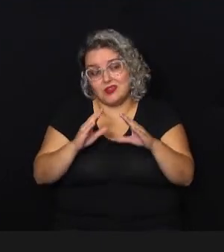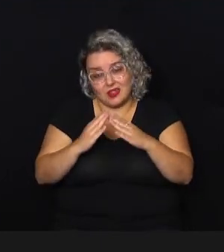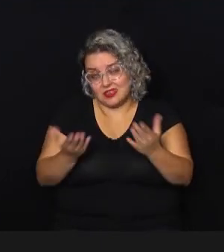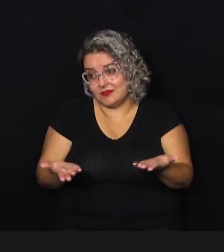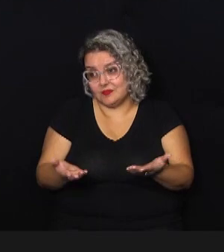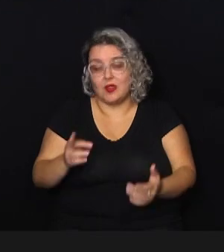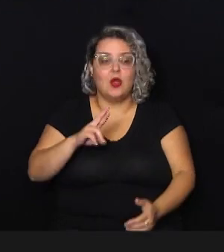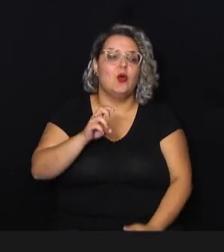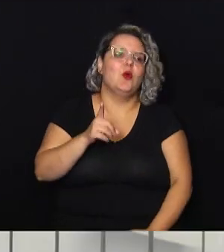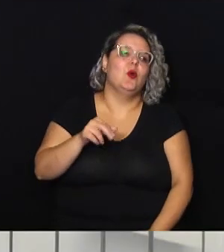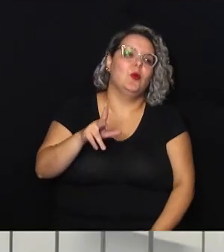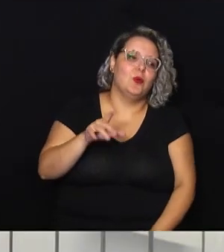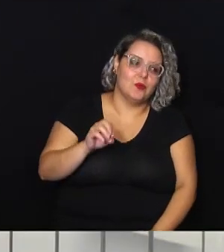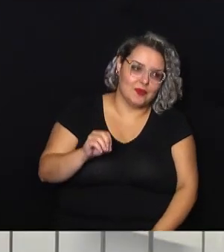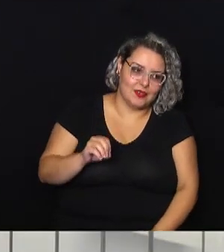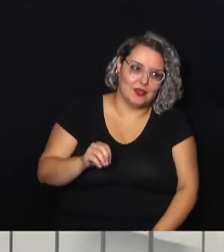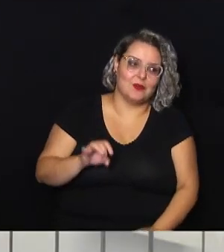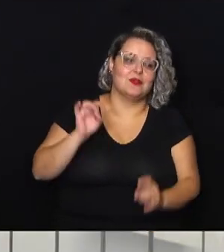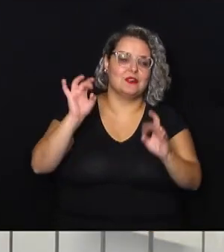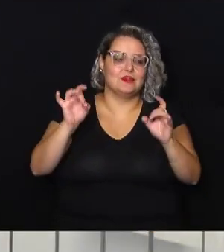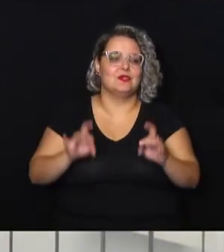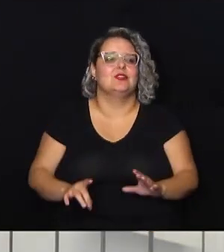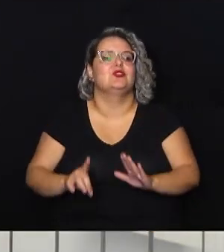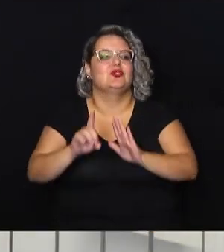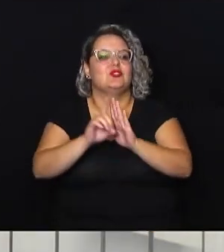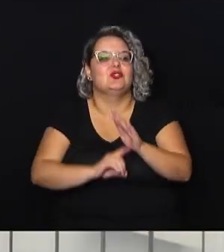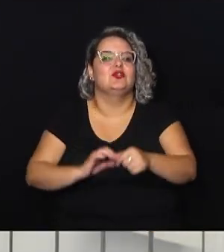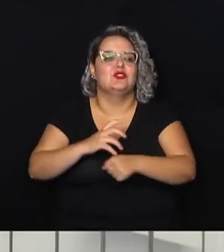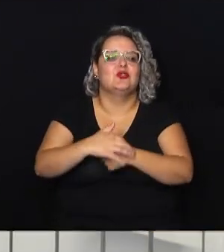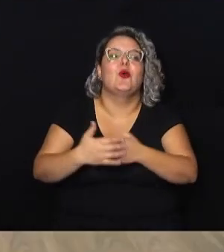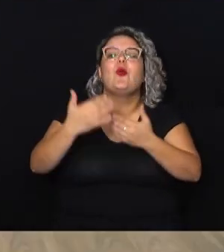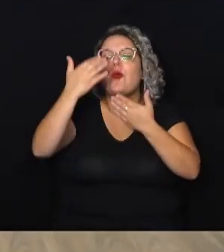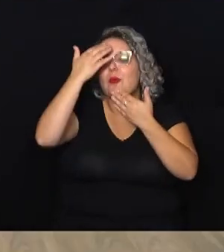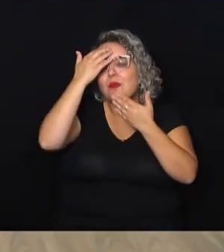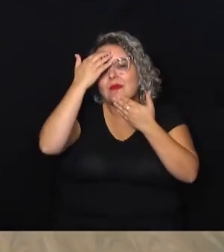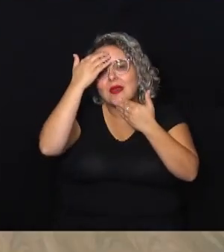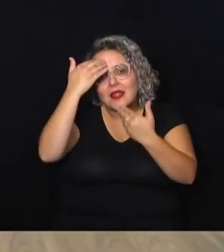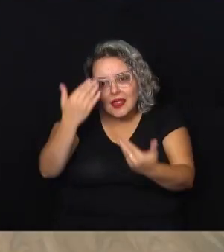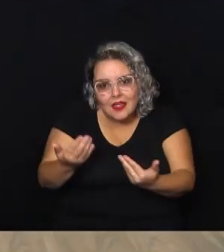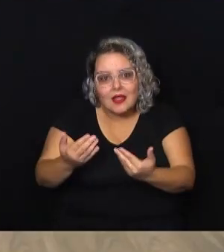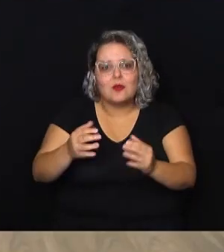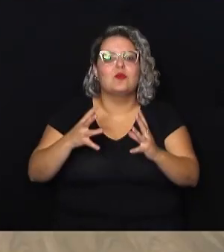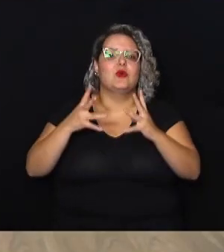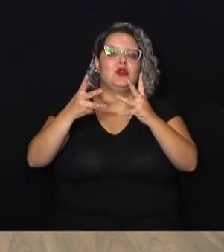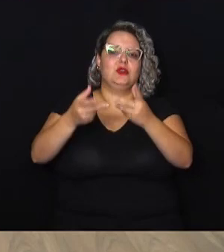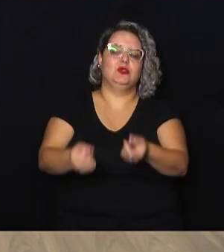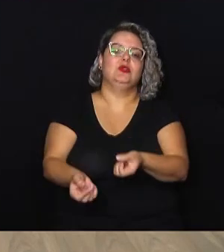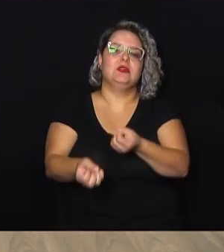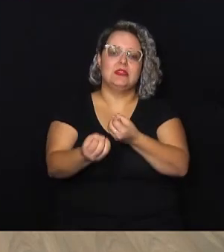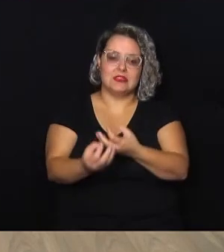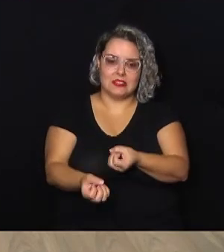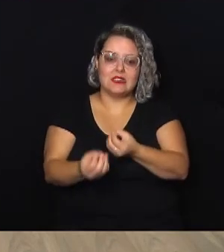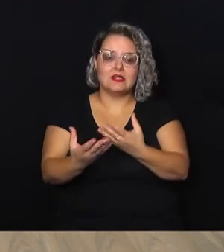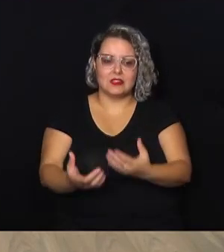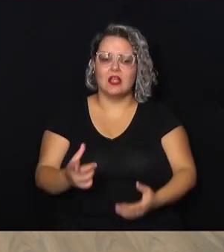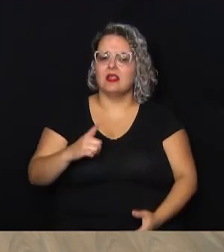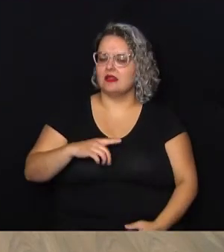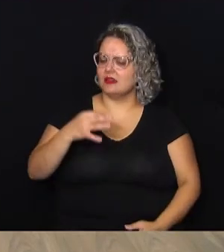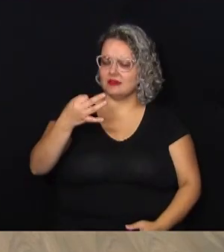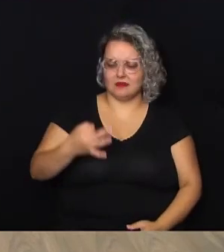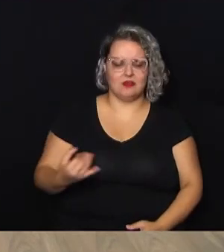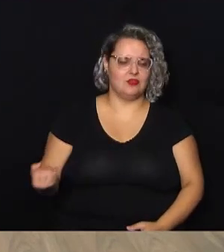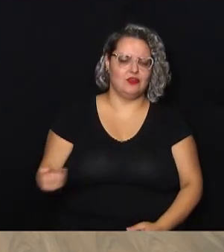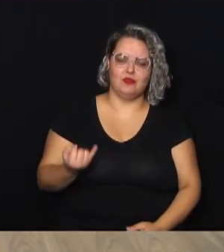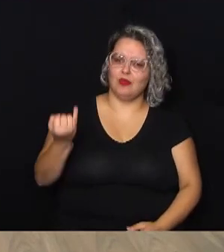Almeida, advogado especialista em direito digital, muito obrigado por todas as informações. Tenho certeza que de